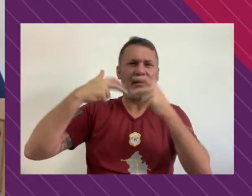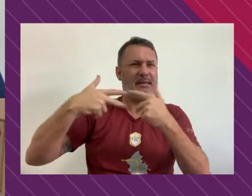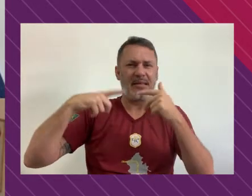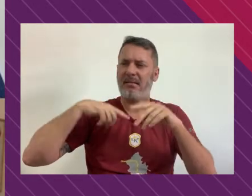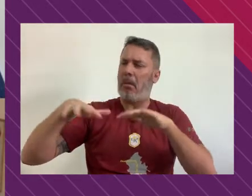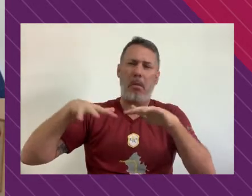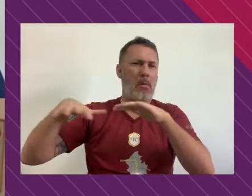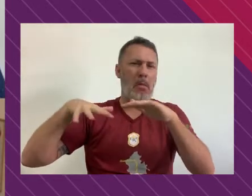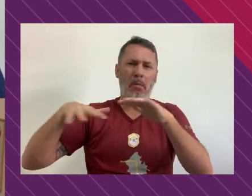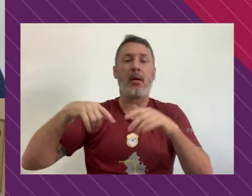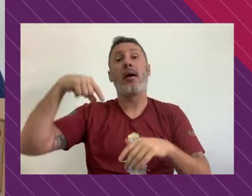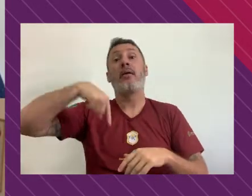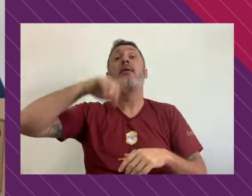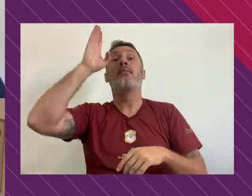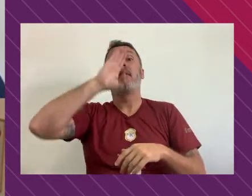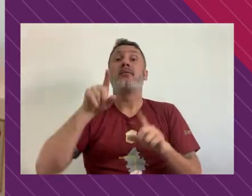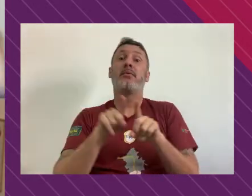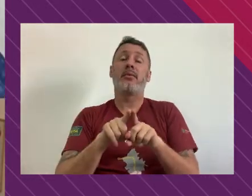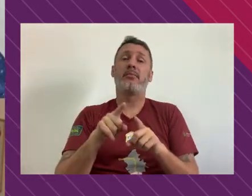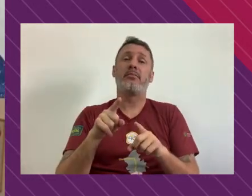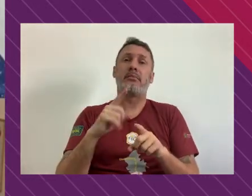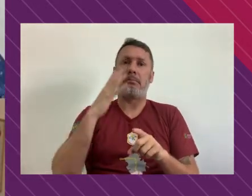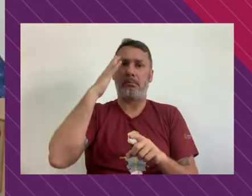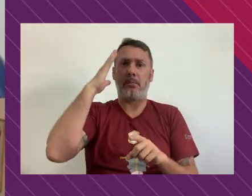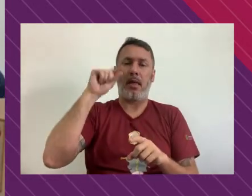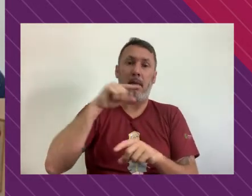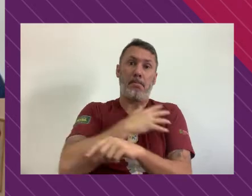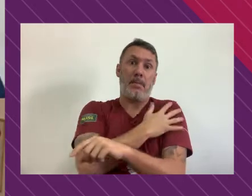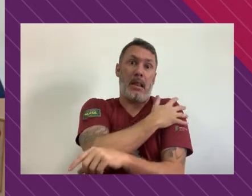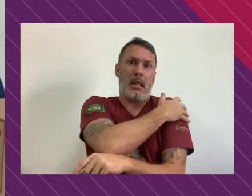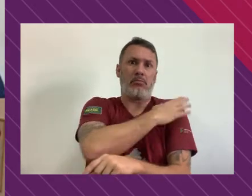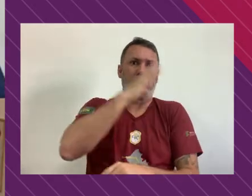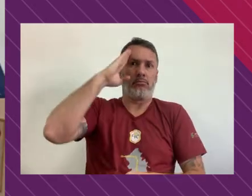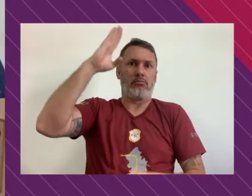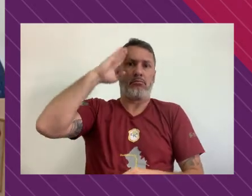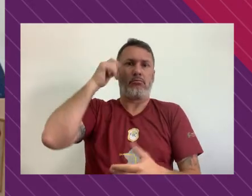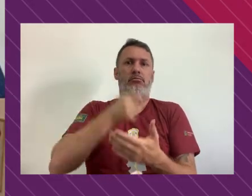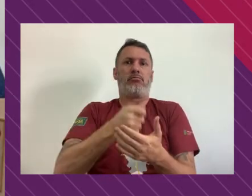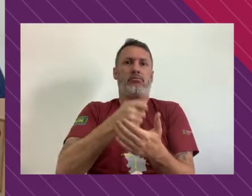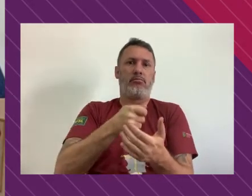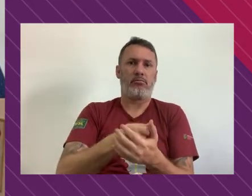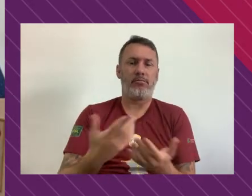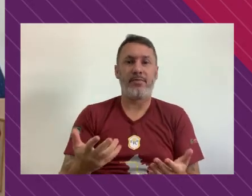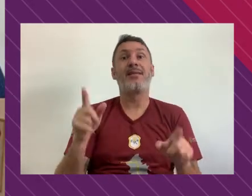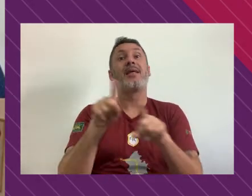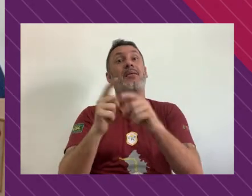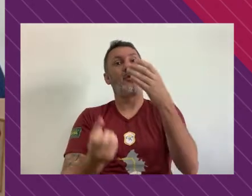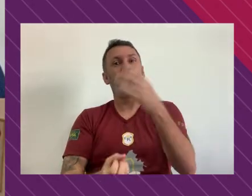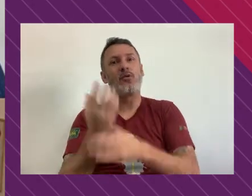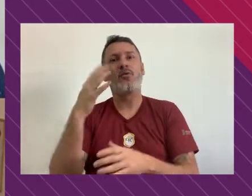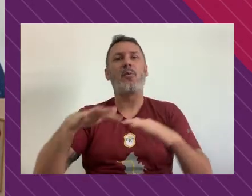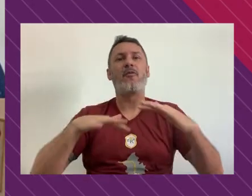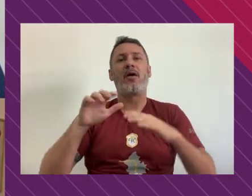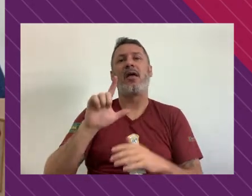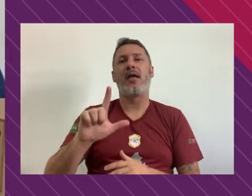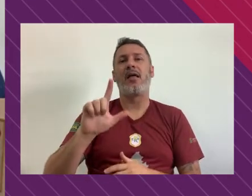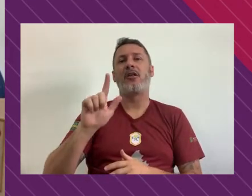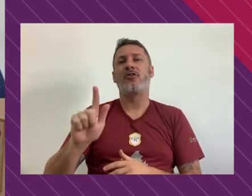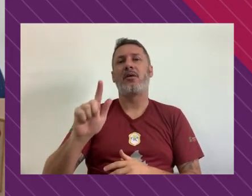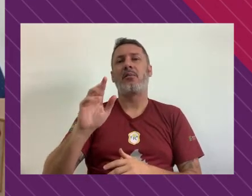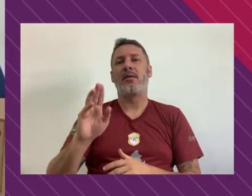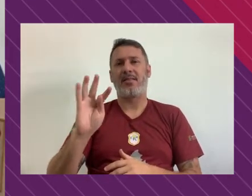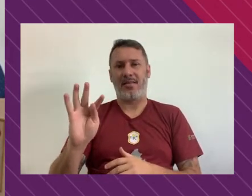que simbolicamente surgiu o movimento LGBT. Então foi um período de muita gente na rua que teve como consequência na década